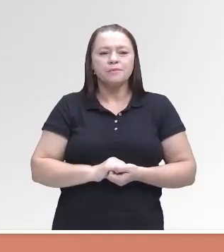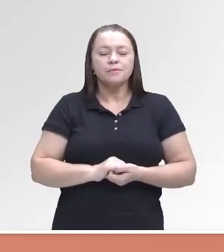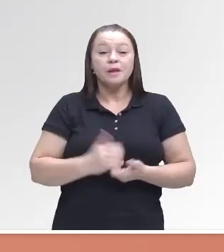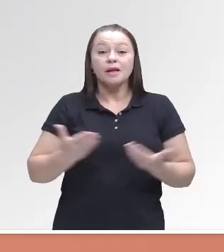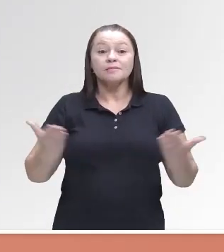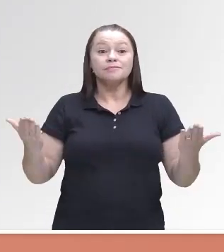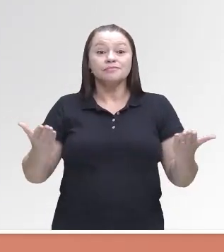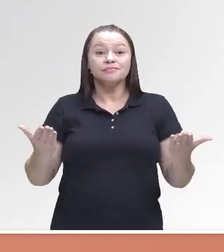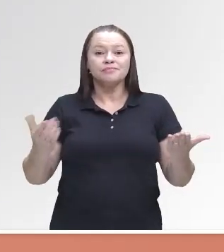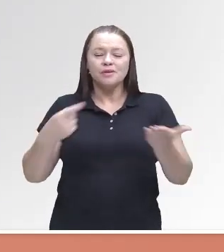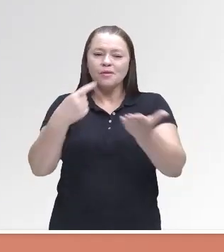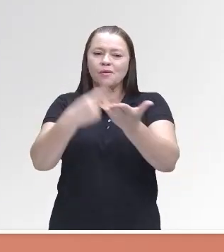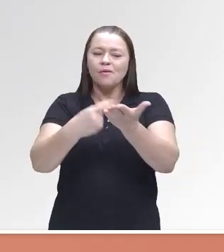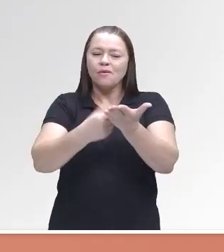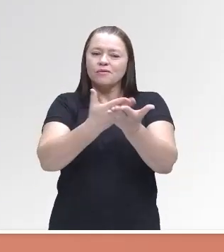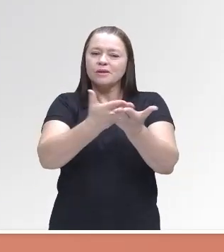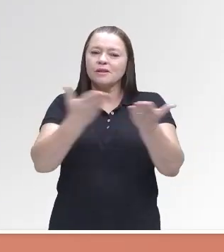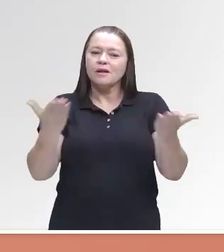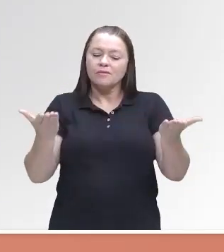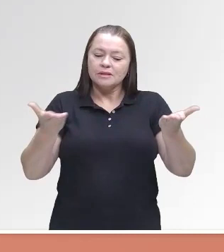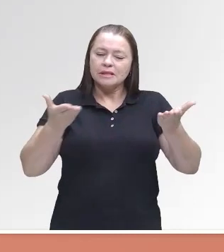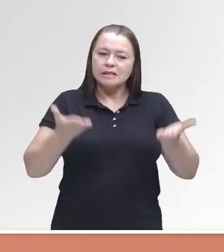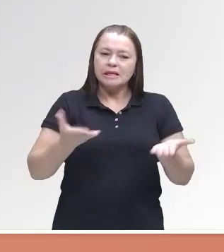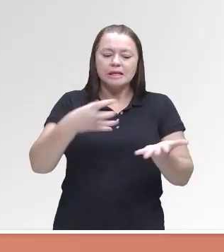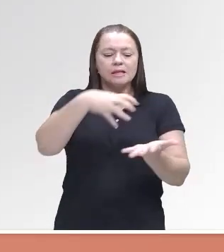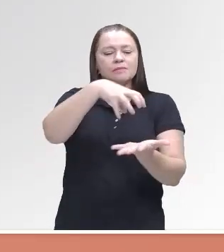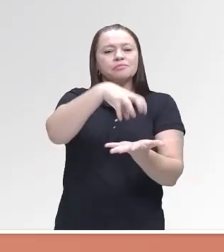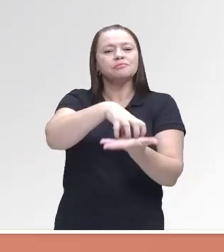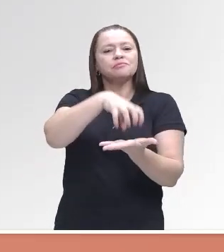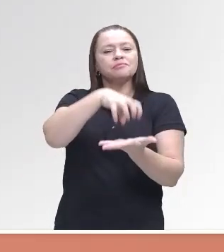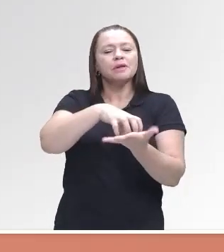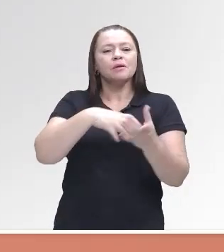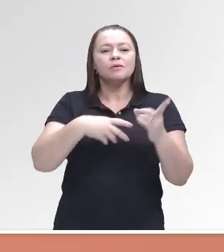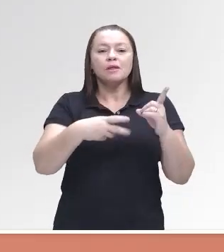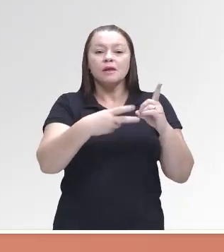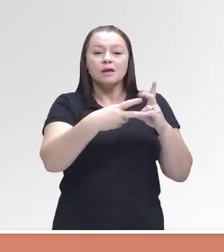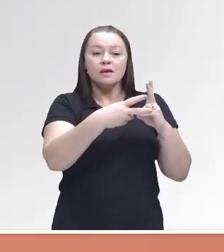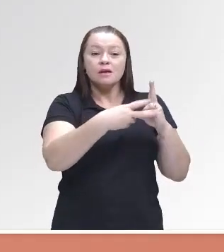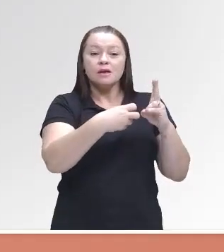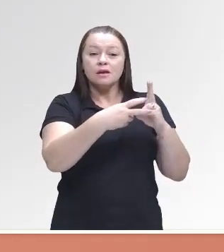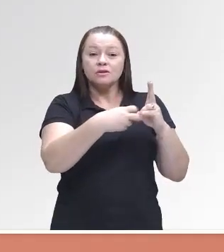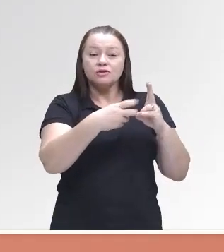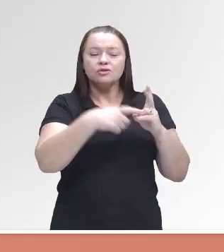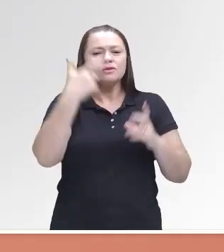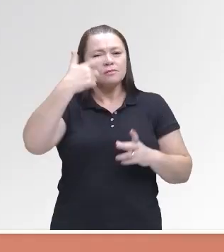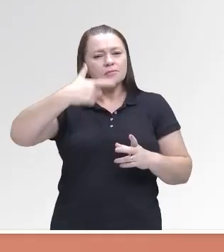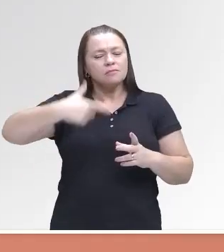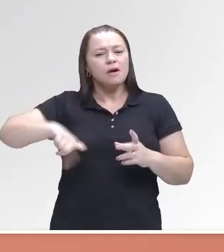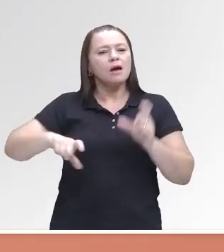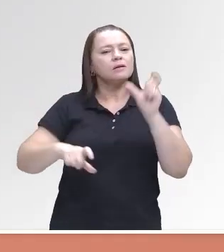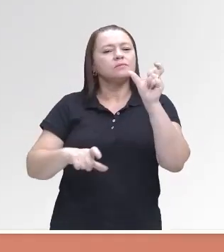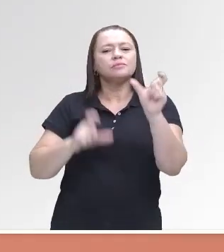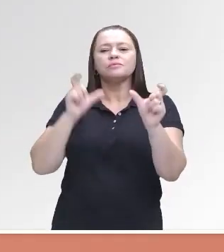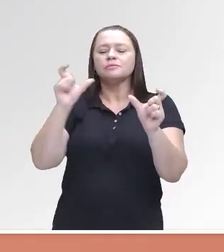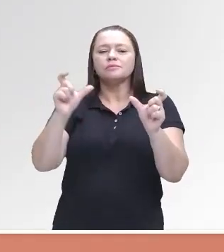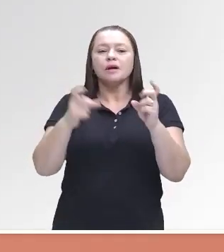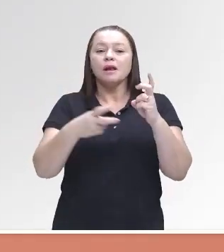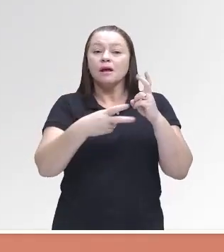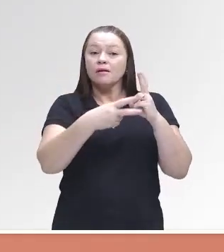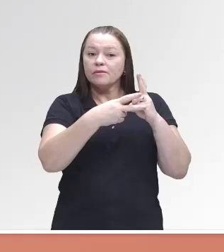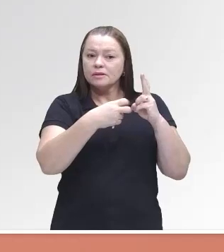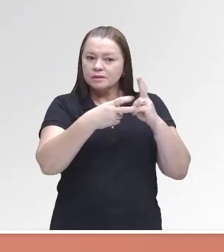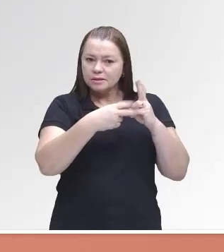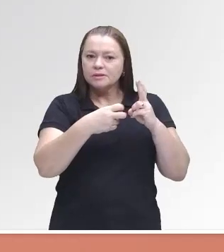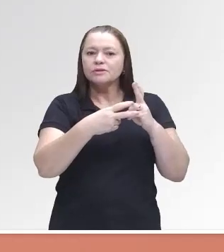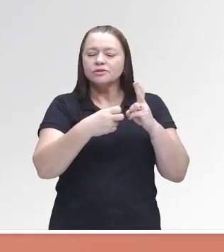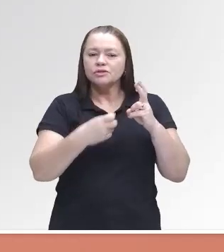Eu trouxe agora para vocês, aqui nesta aldeia, mais palavras indígenas, mais palavras de